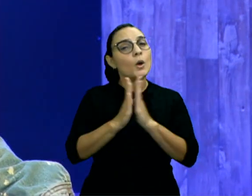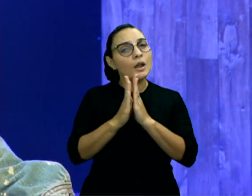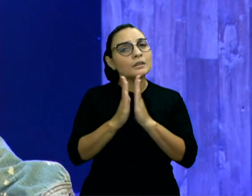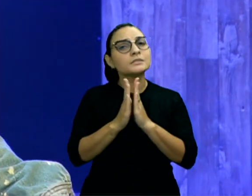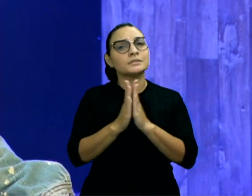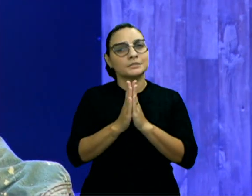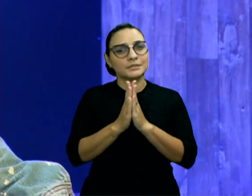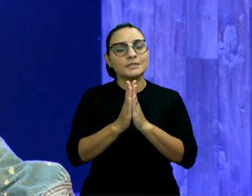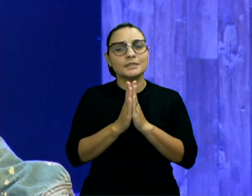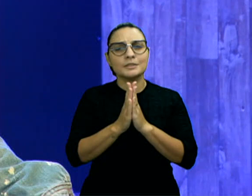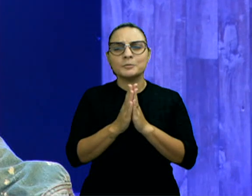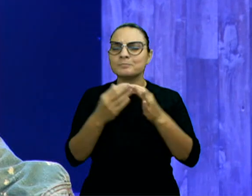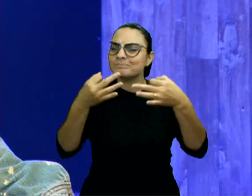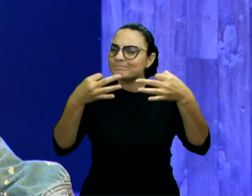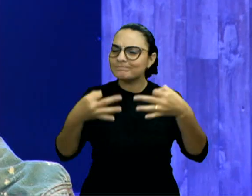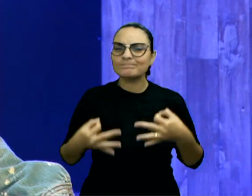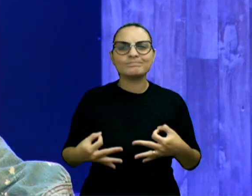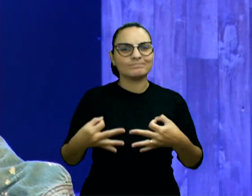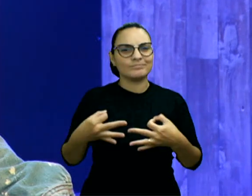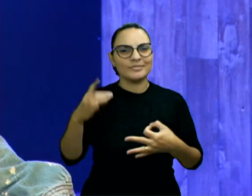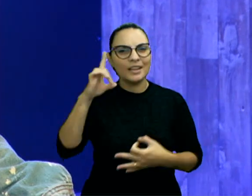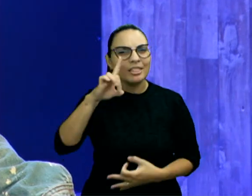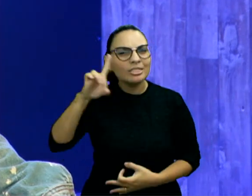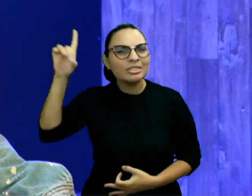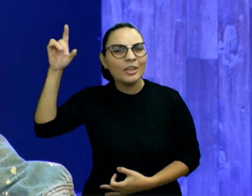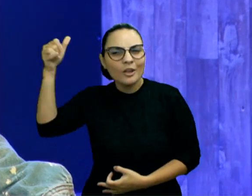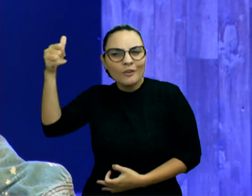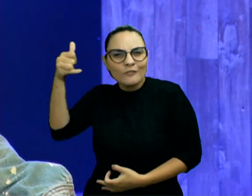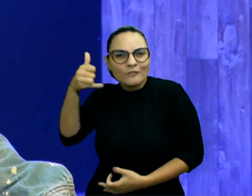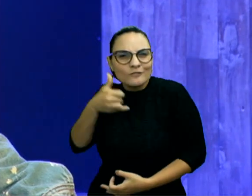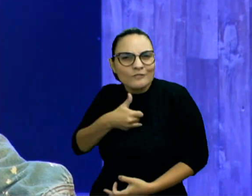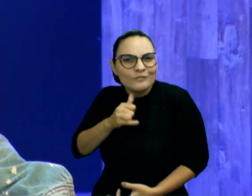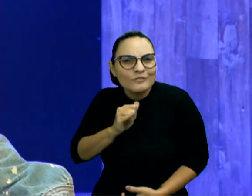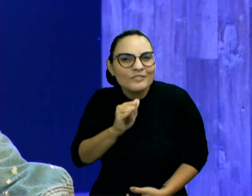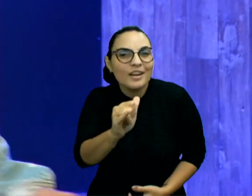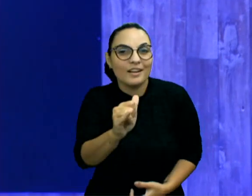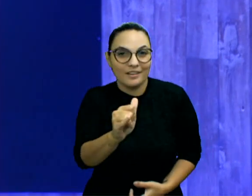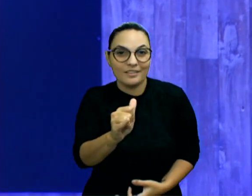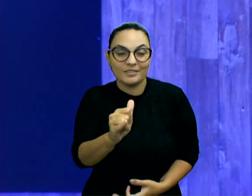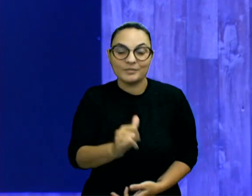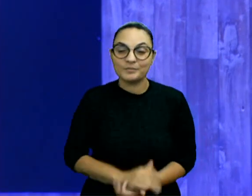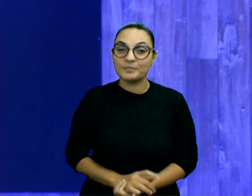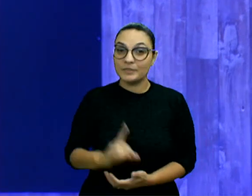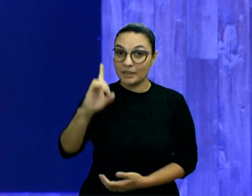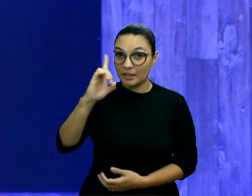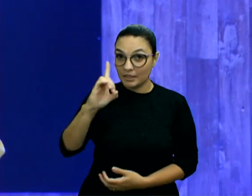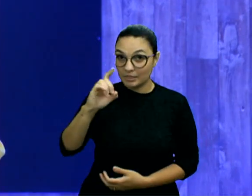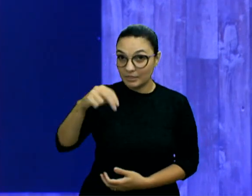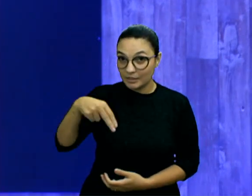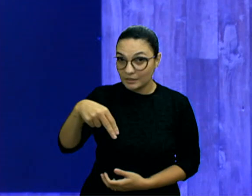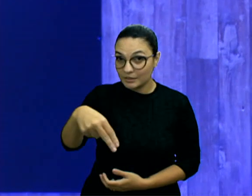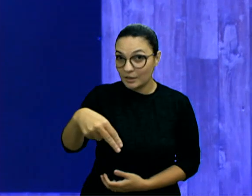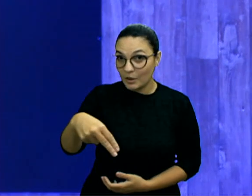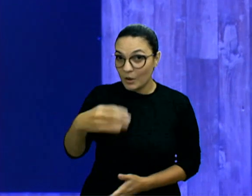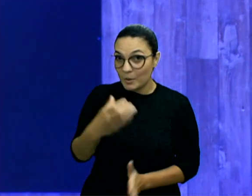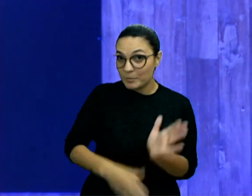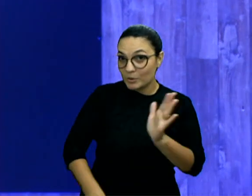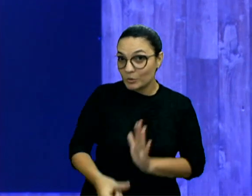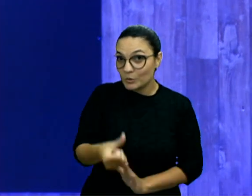e eu tenho certeza que Deus tem algo a ministrar sobre as nossas vidas. Daniel 6, versículo 1 diz